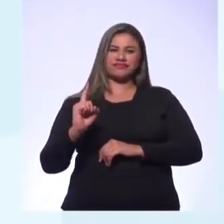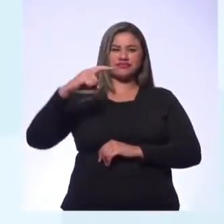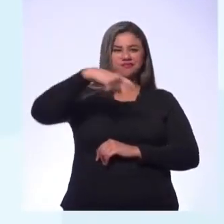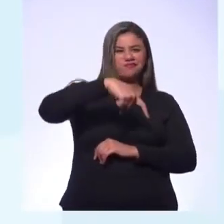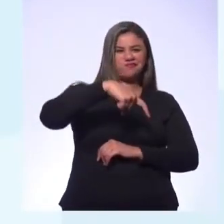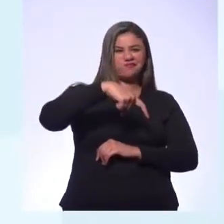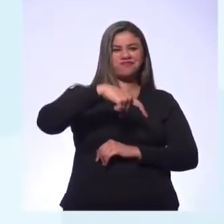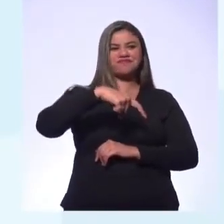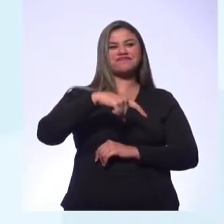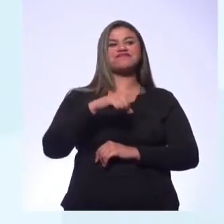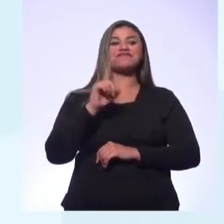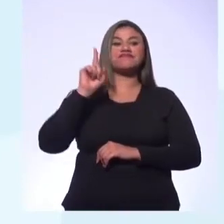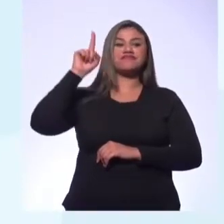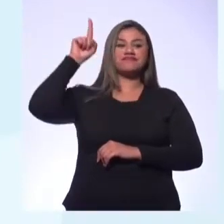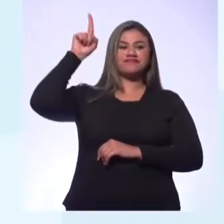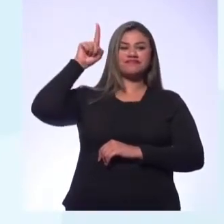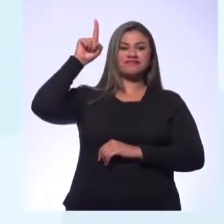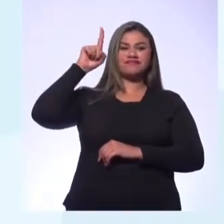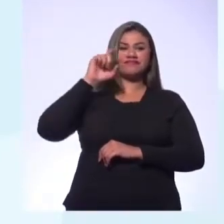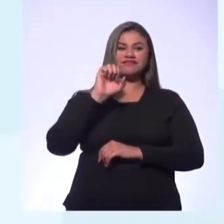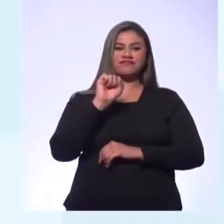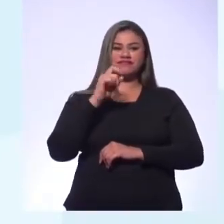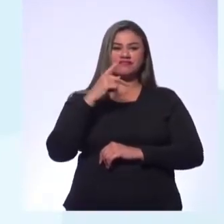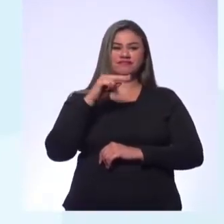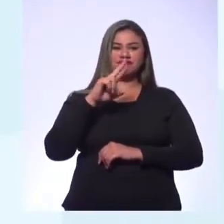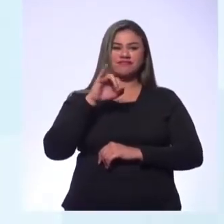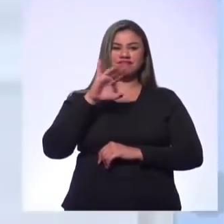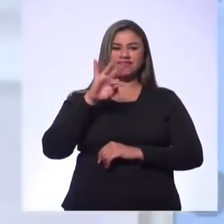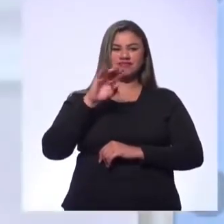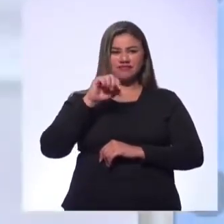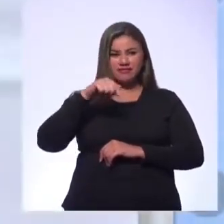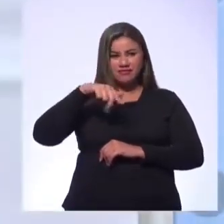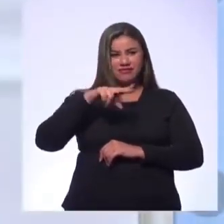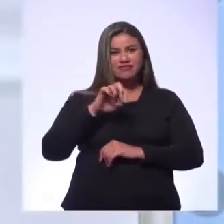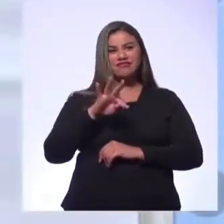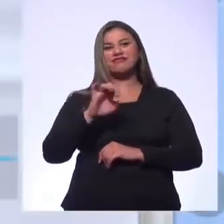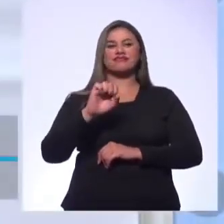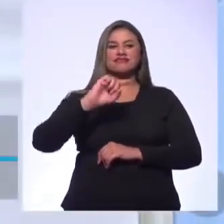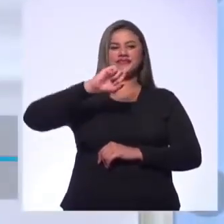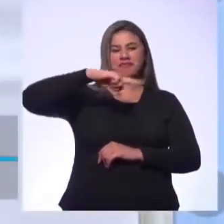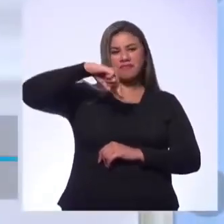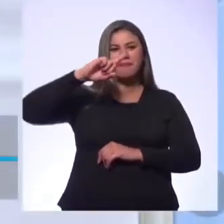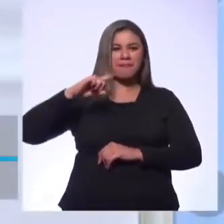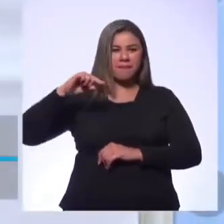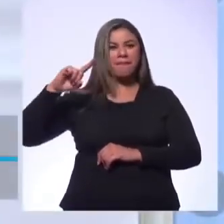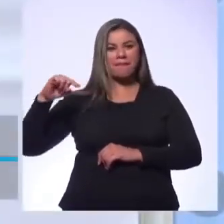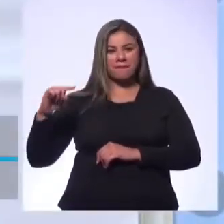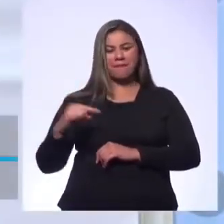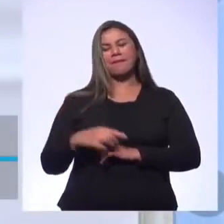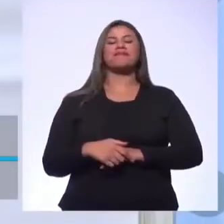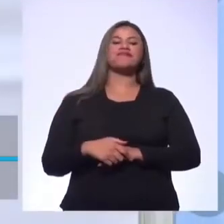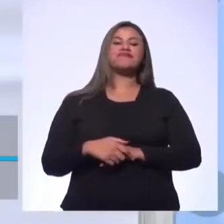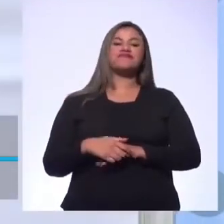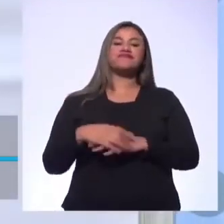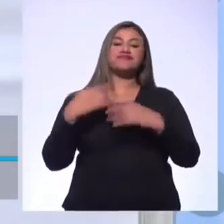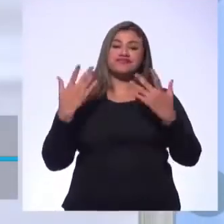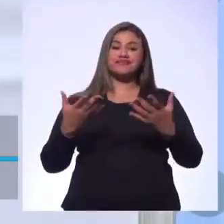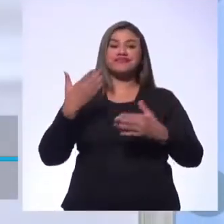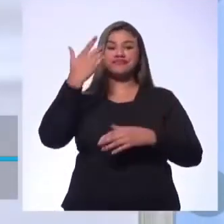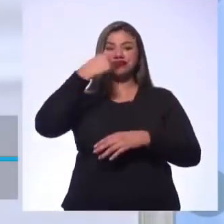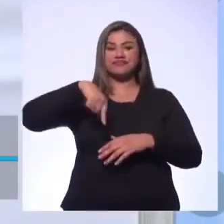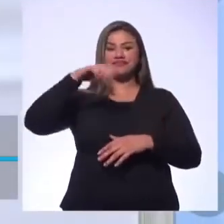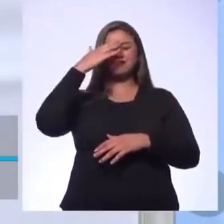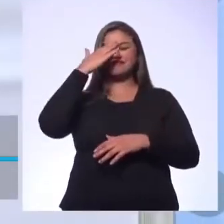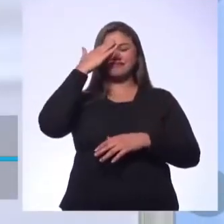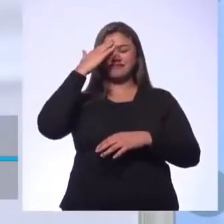bom? Muito bem. Então acho que a gente começou a entender aí o que é uma bactéria, o que são as